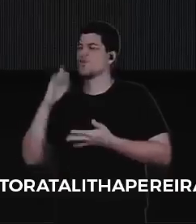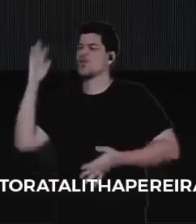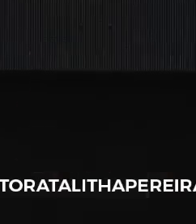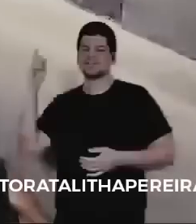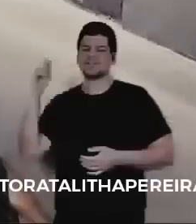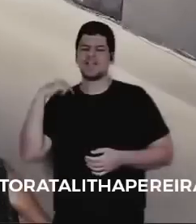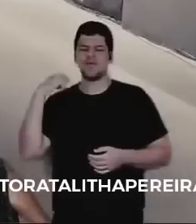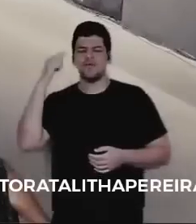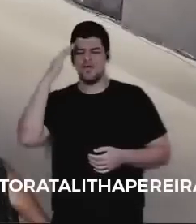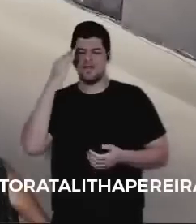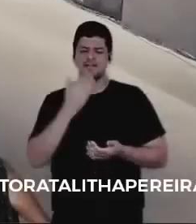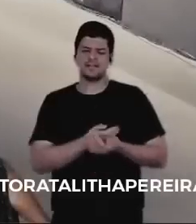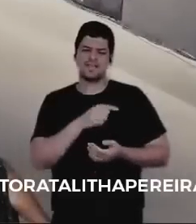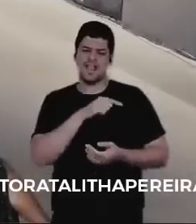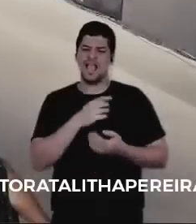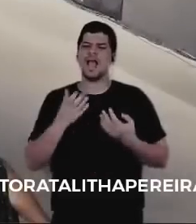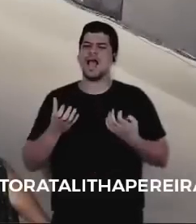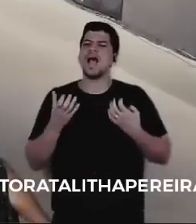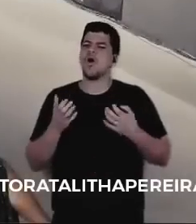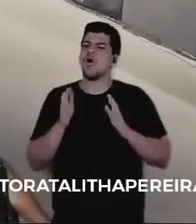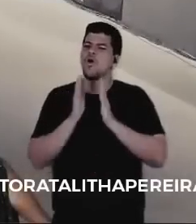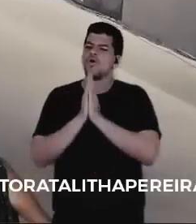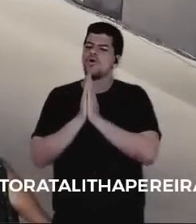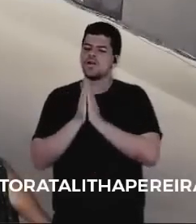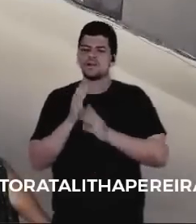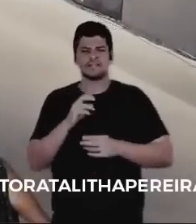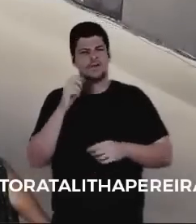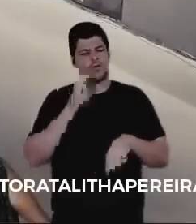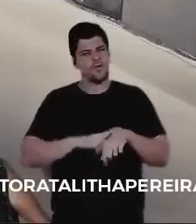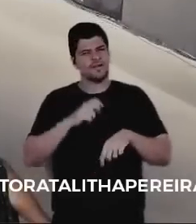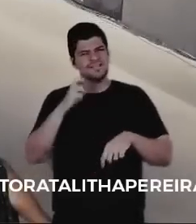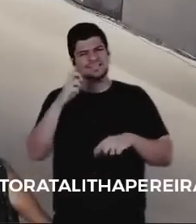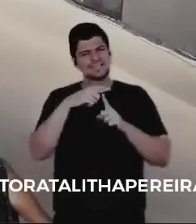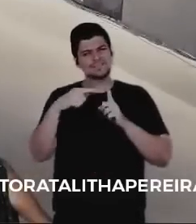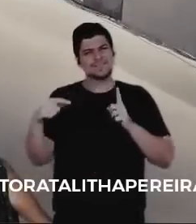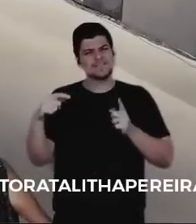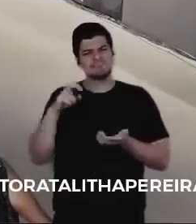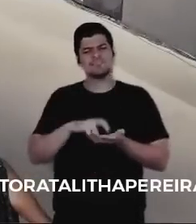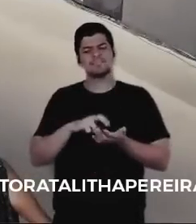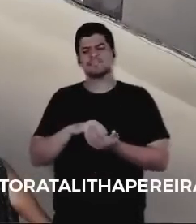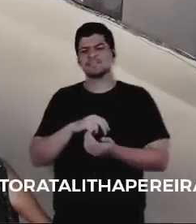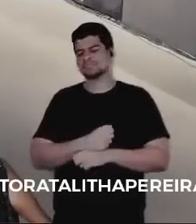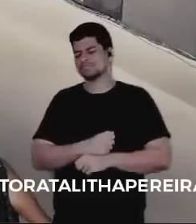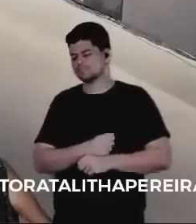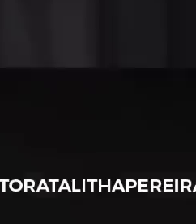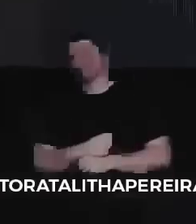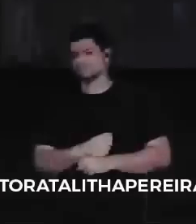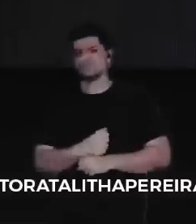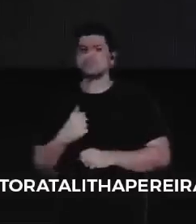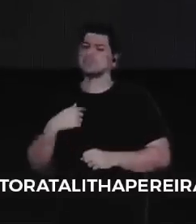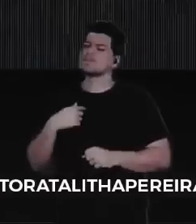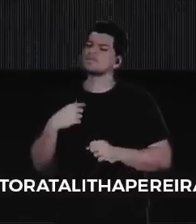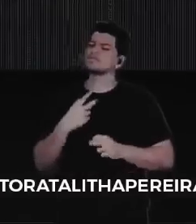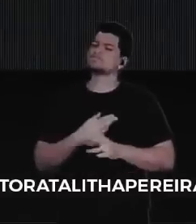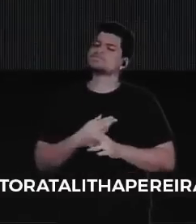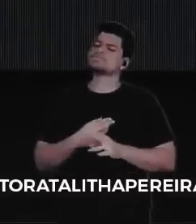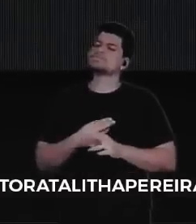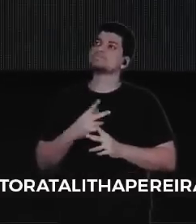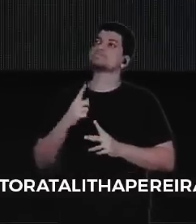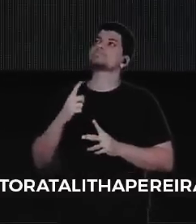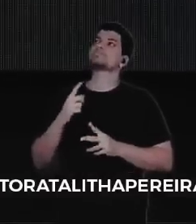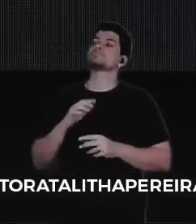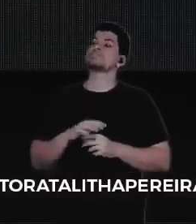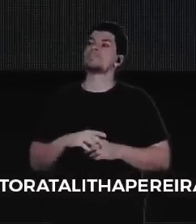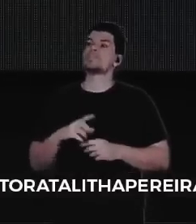Eu tenho certeza disso. 5:30 da manhã, e aí eu tô lá, dei o leitinho para